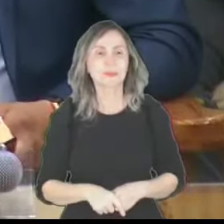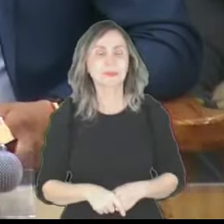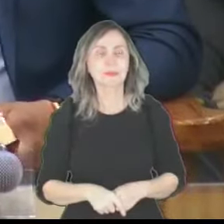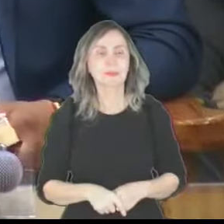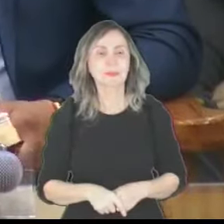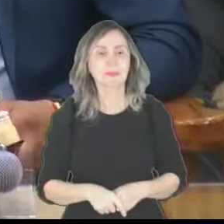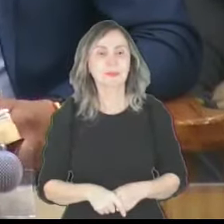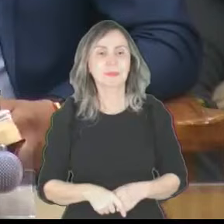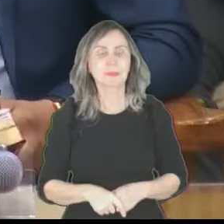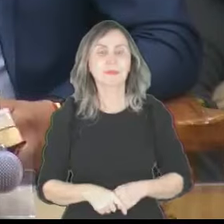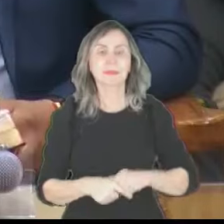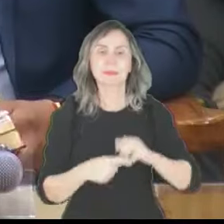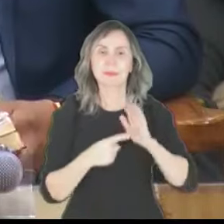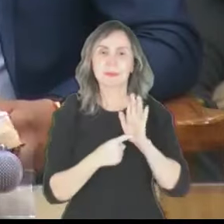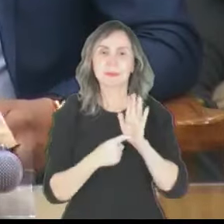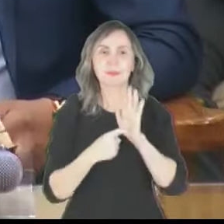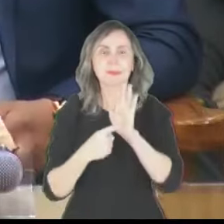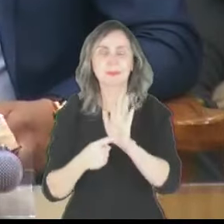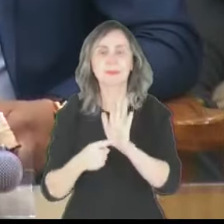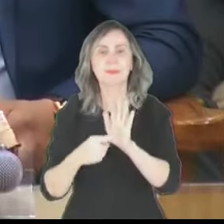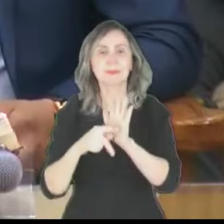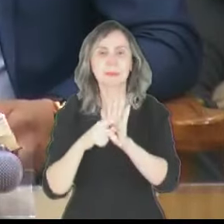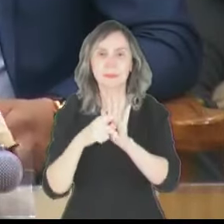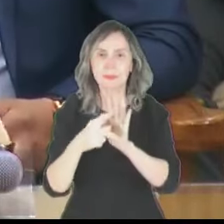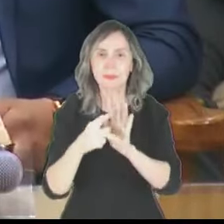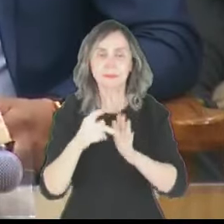que apresenteis o vosso corpo.